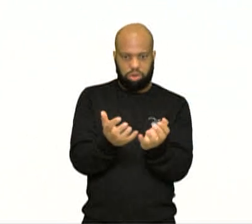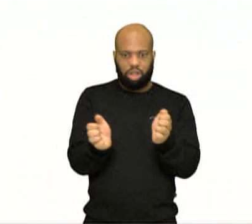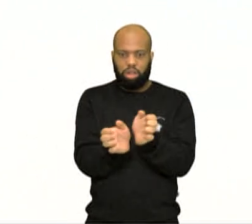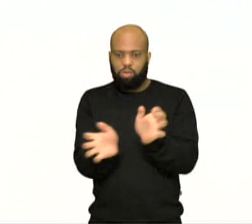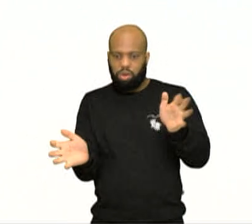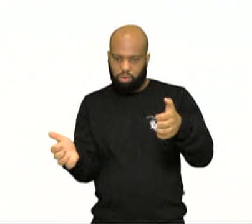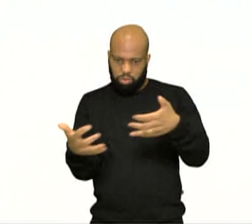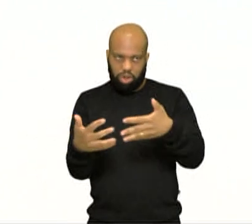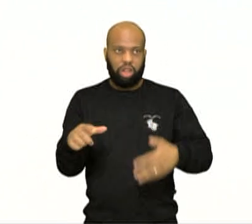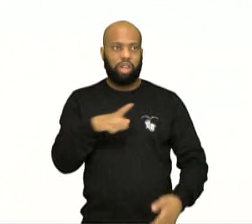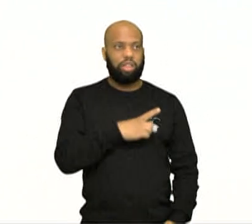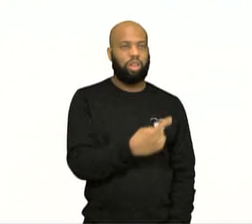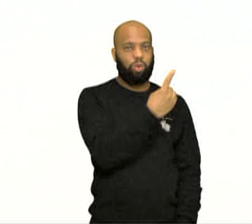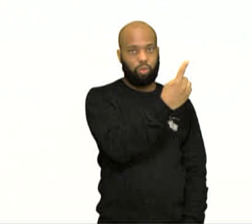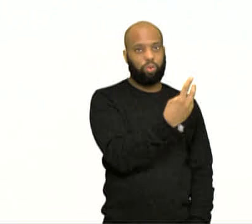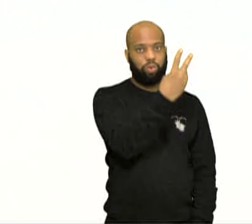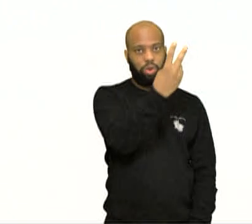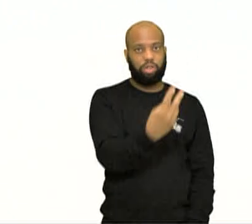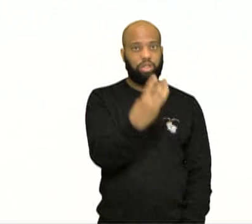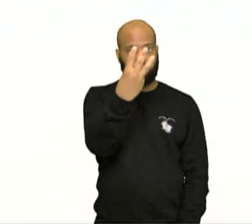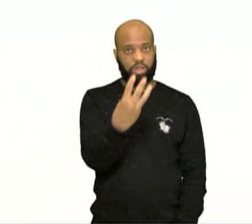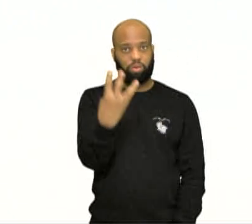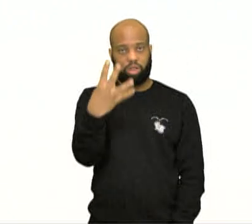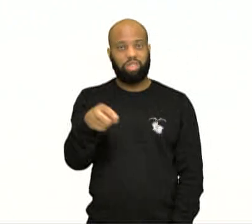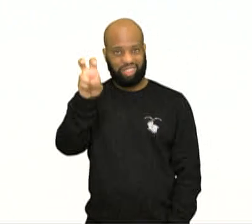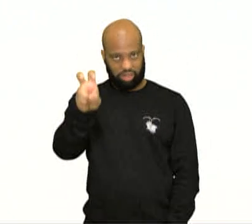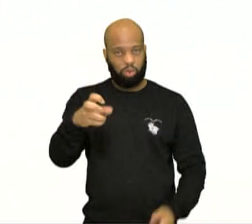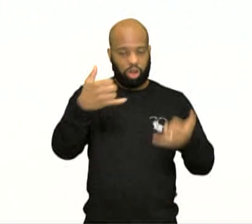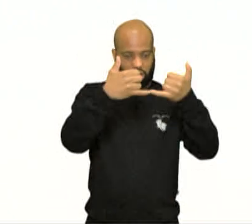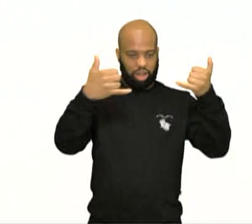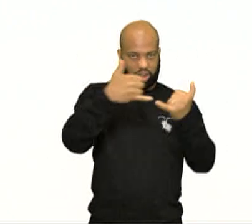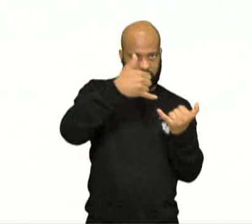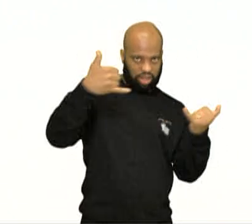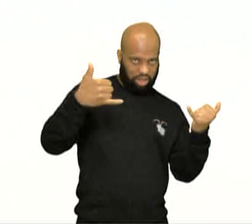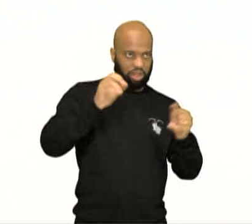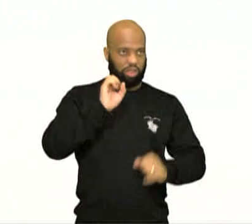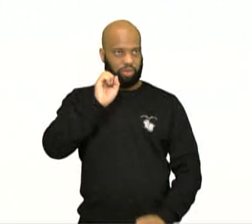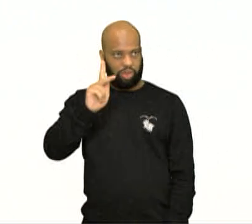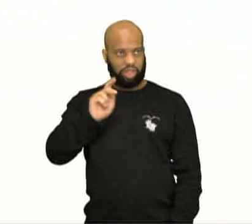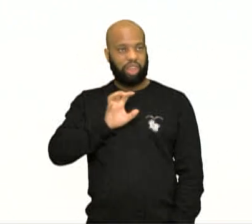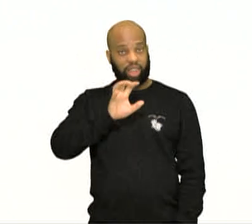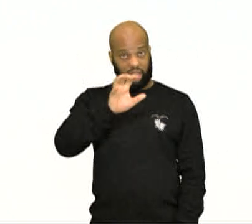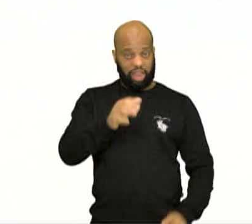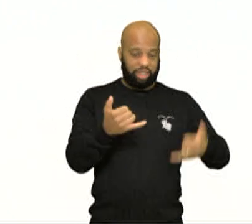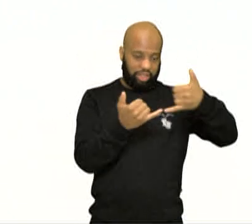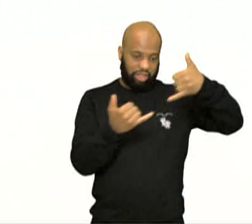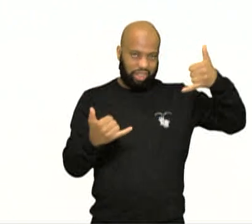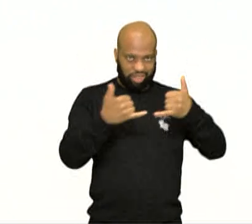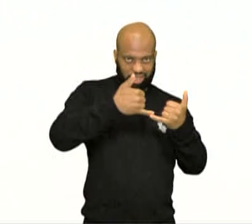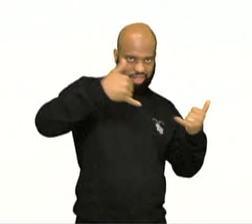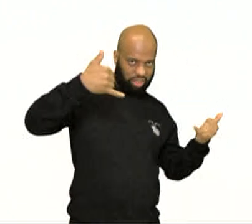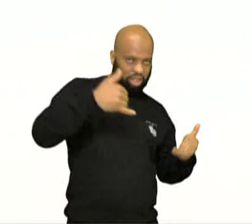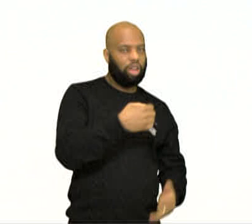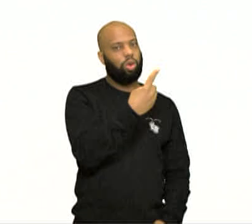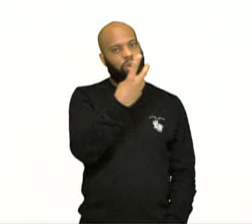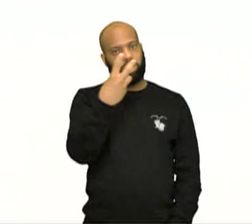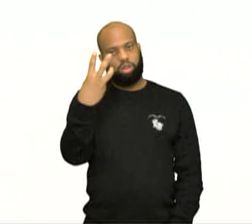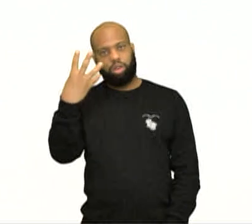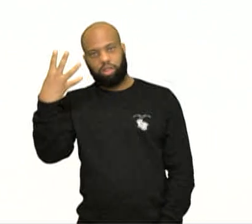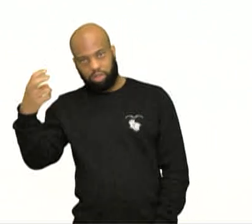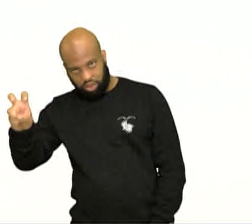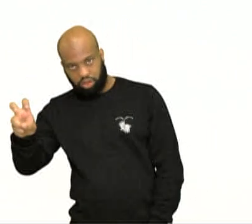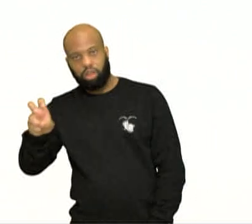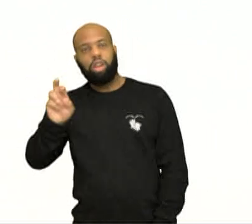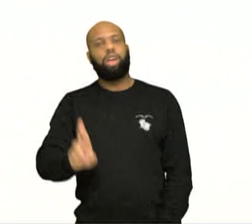4 e 5, 1, 2, 3, 4 e 5, ok? As linhas cheias de trajetórias, né?